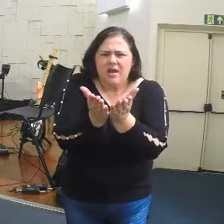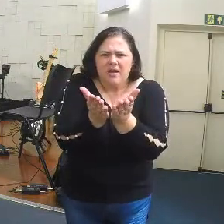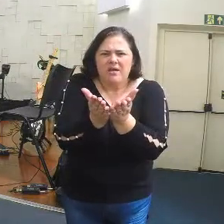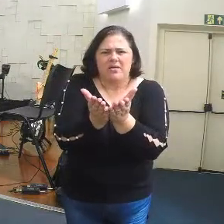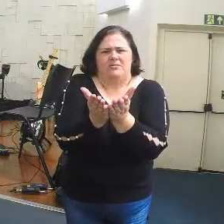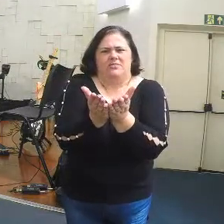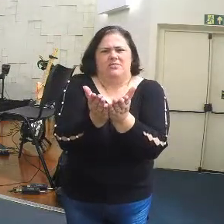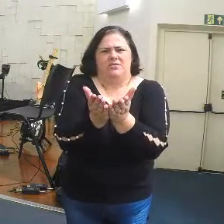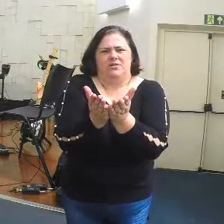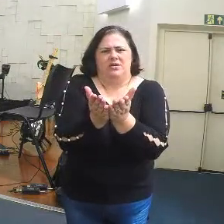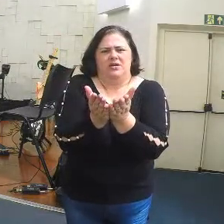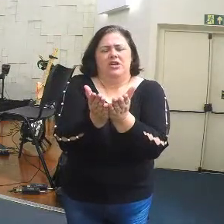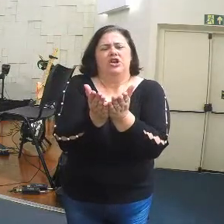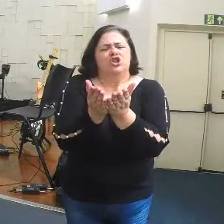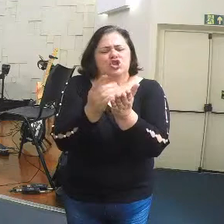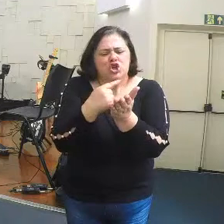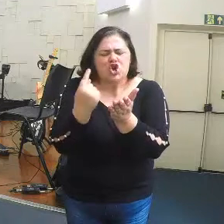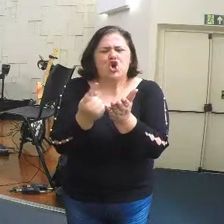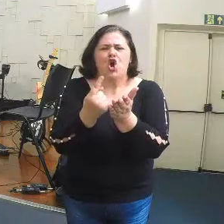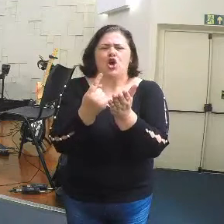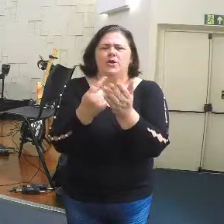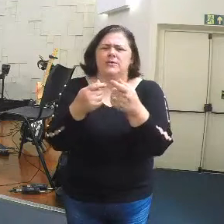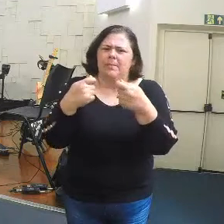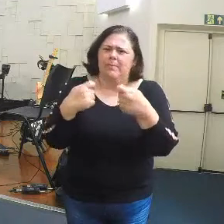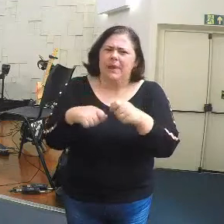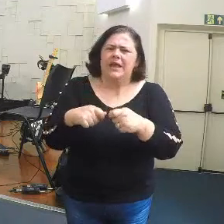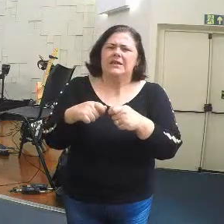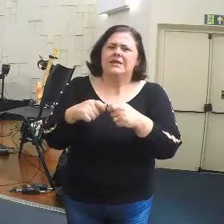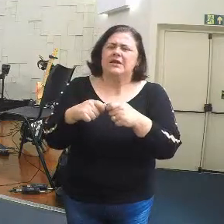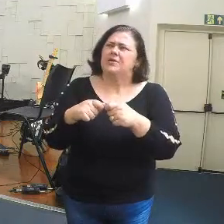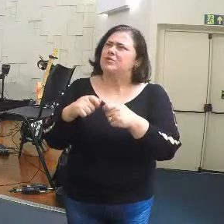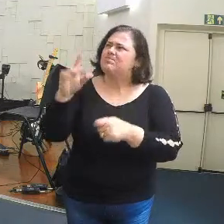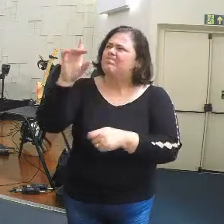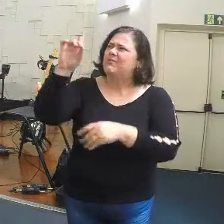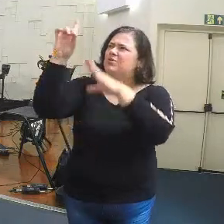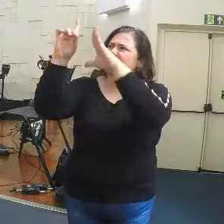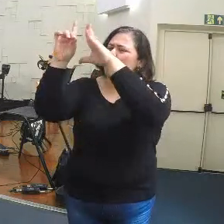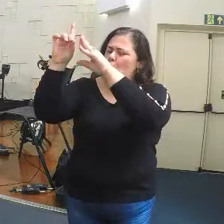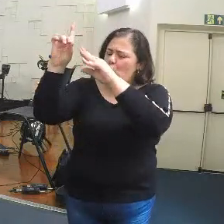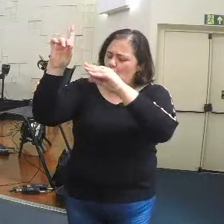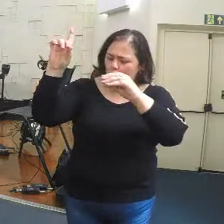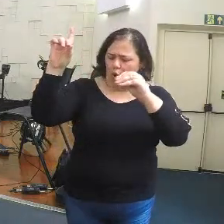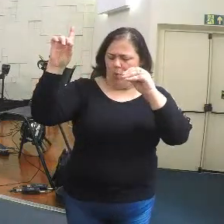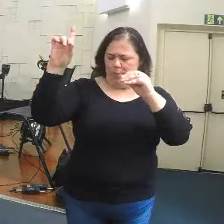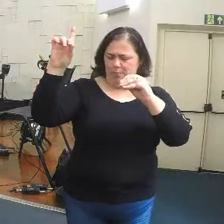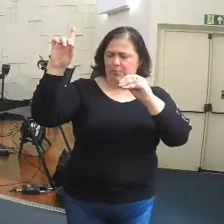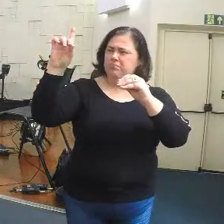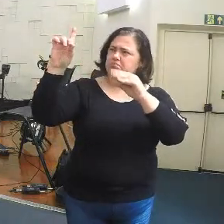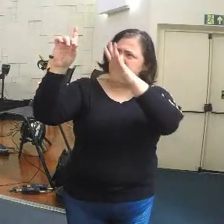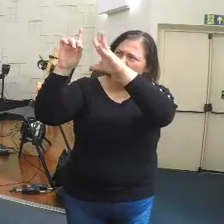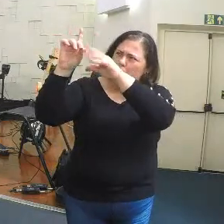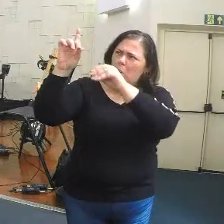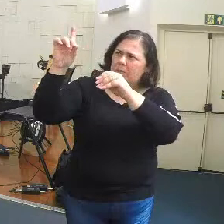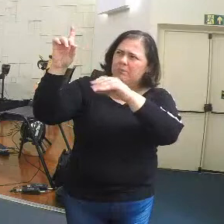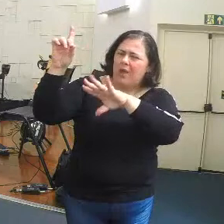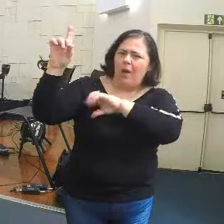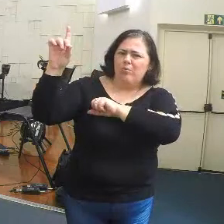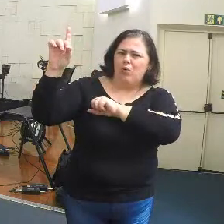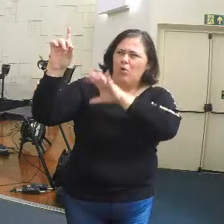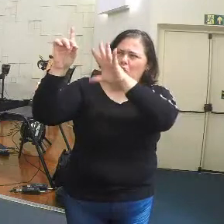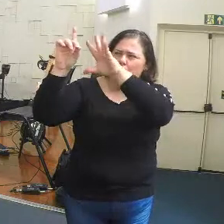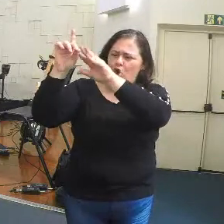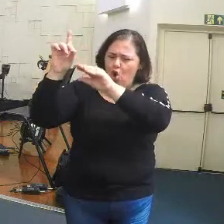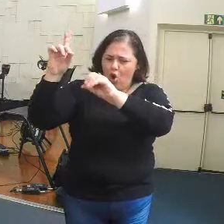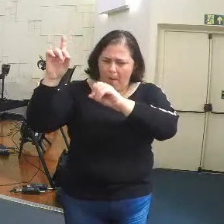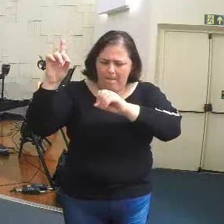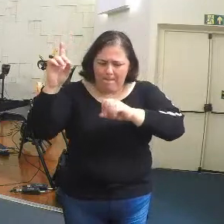obrigação como cristãos de reproduzirmos, de refletirmos aquilo que ele fez por nós. Então,